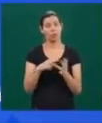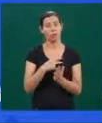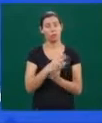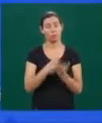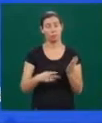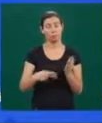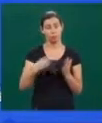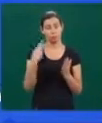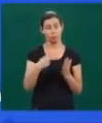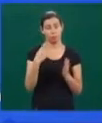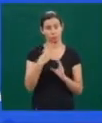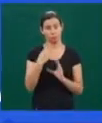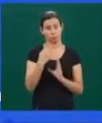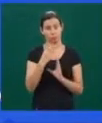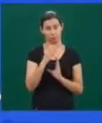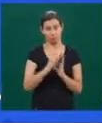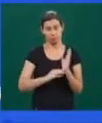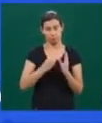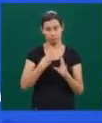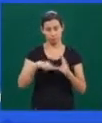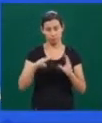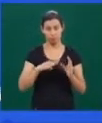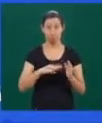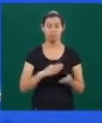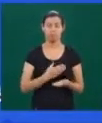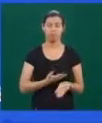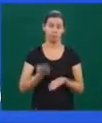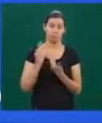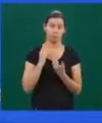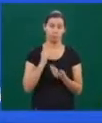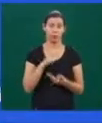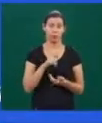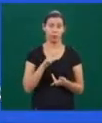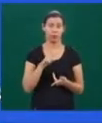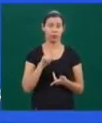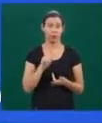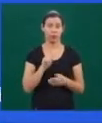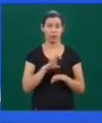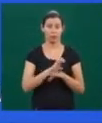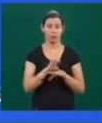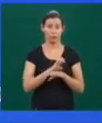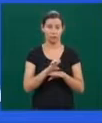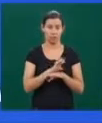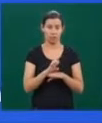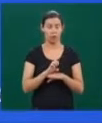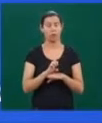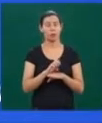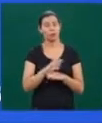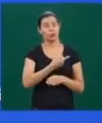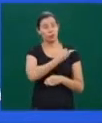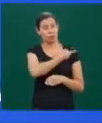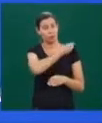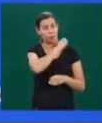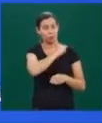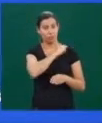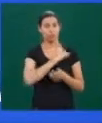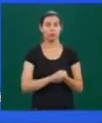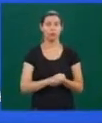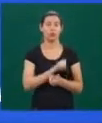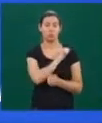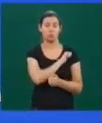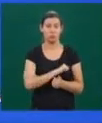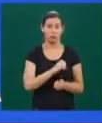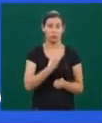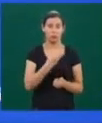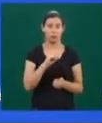talentos@fundacaocdl.org.br. Tem também vagas de estágio para ensino médio. A bolsa auxílio varia de R$ 400 a R$ 700, mais vale